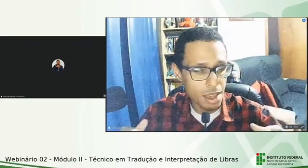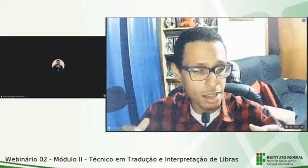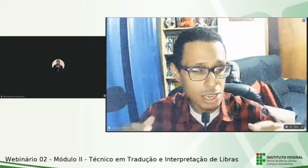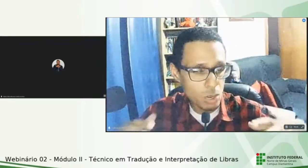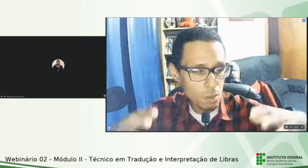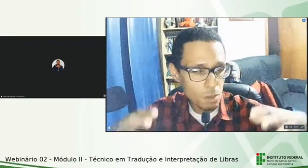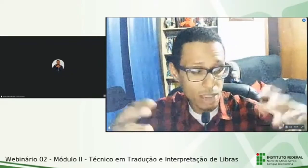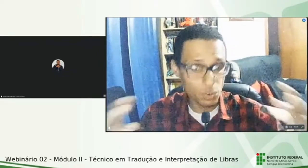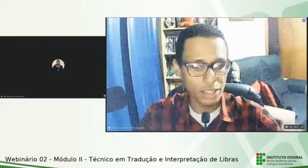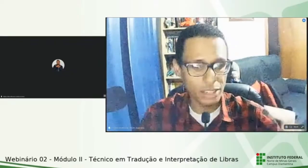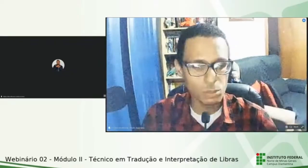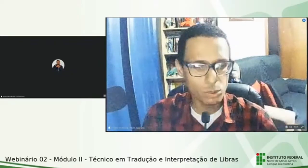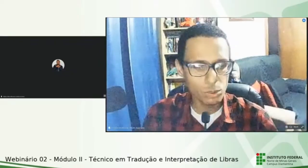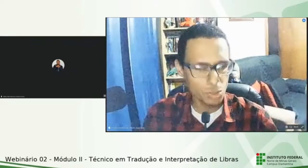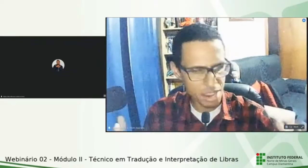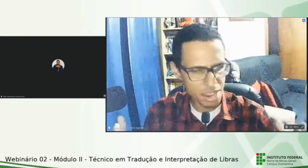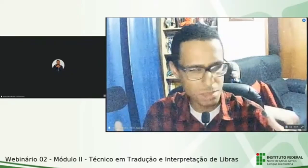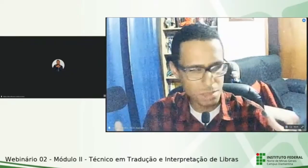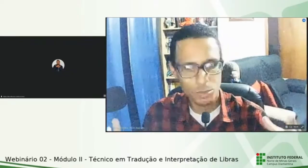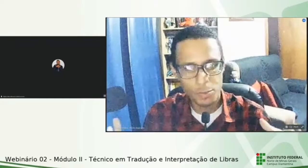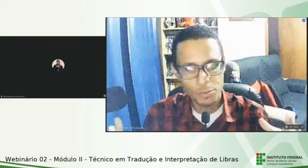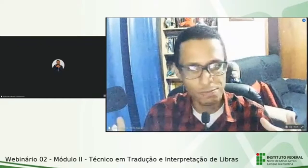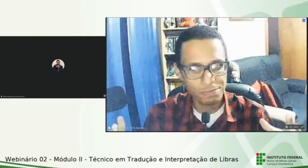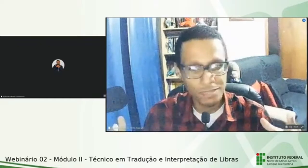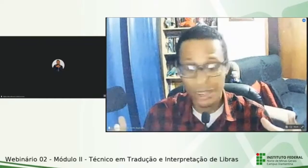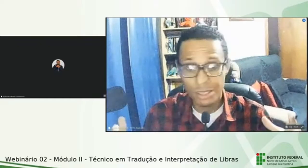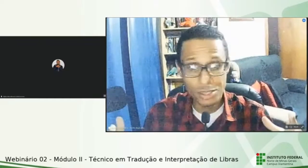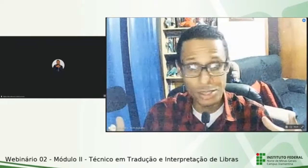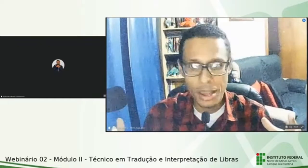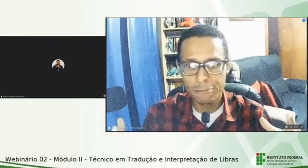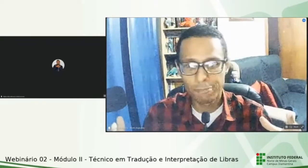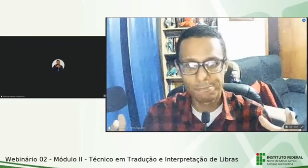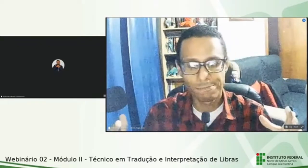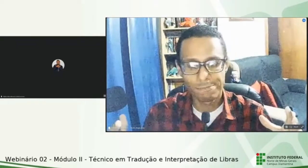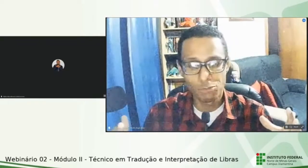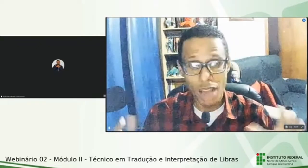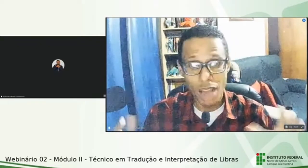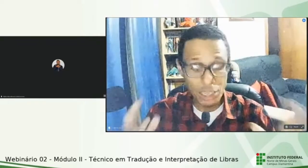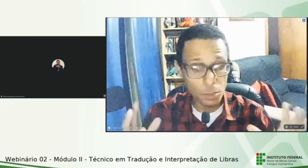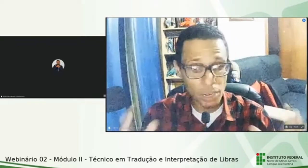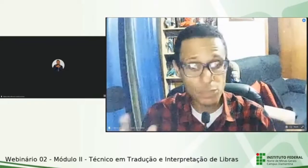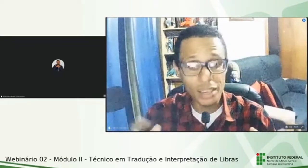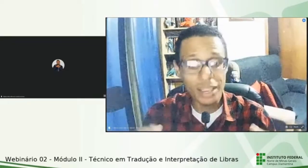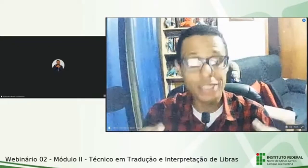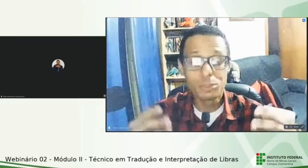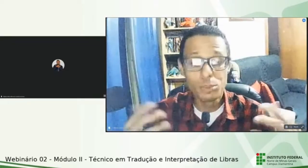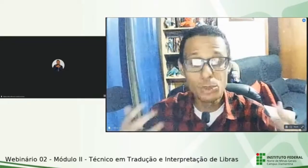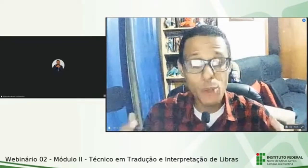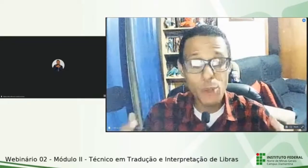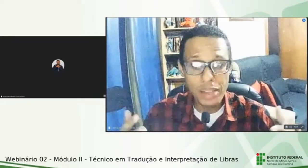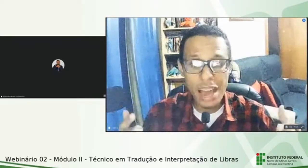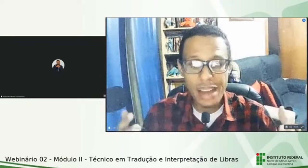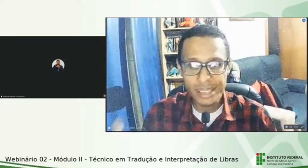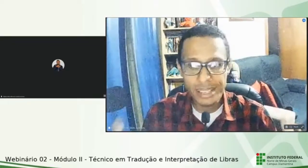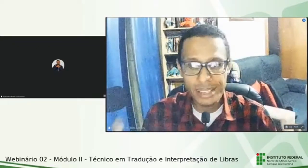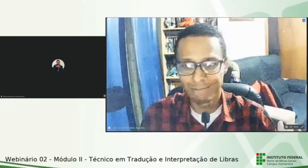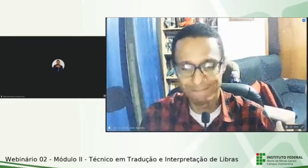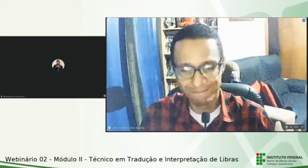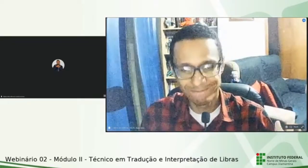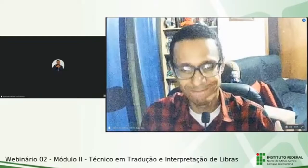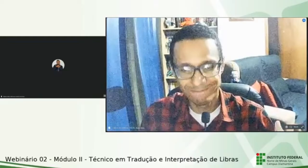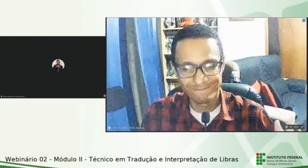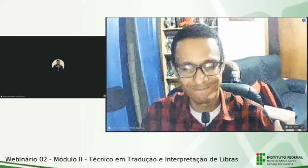a língua mais falada no mundo? Será que é mesmo? Não é. A língua mais falada no mundo é o mandarim.